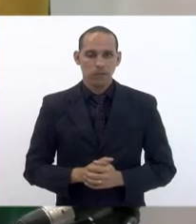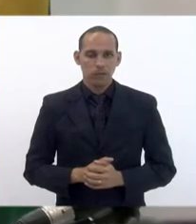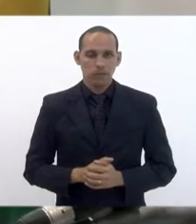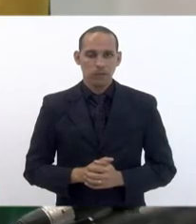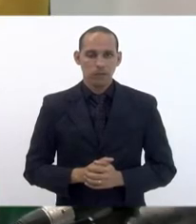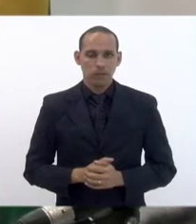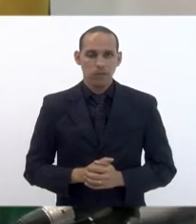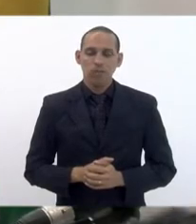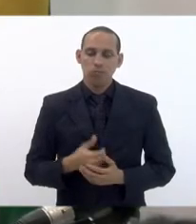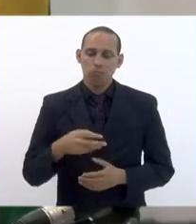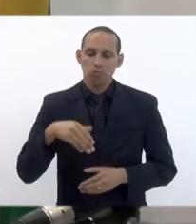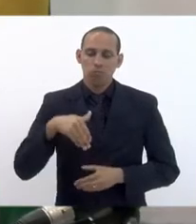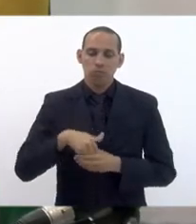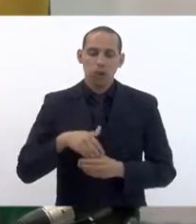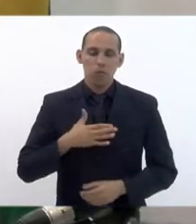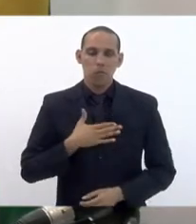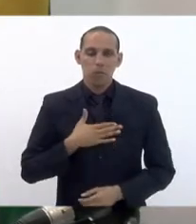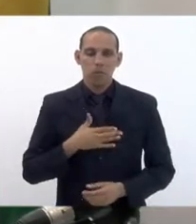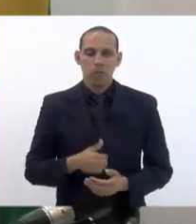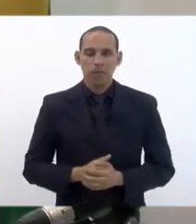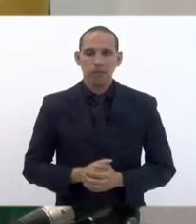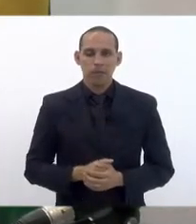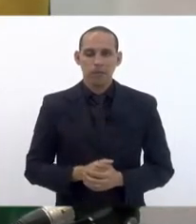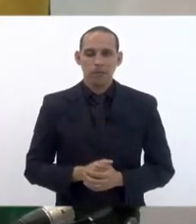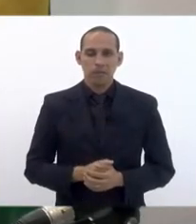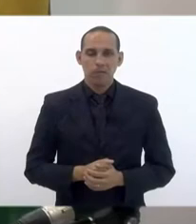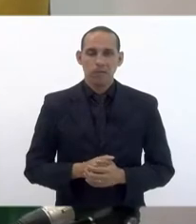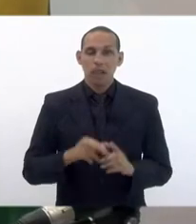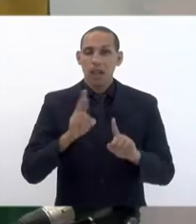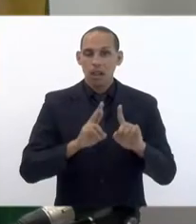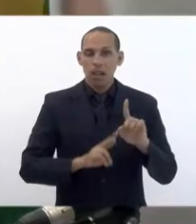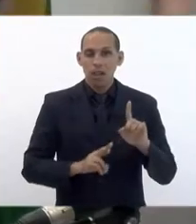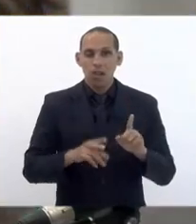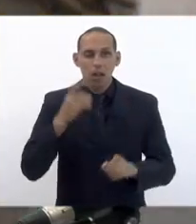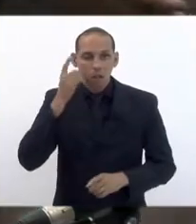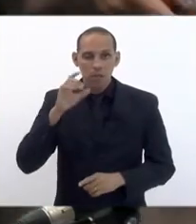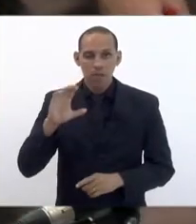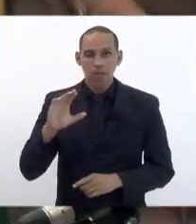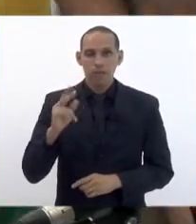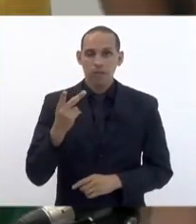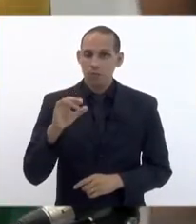Esse é o voto. Relator é o deputado Chico Machado? É, Chico.